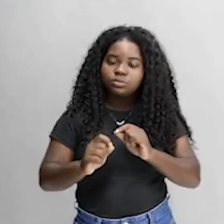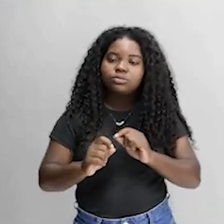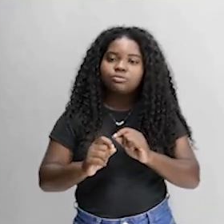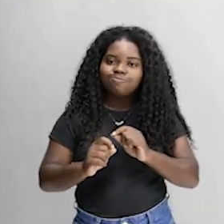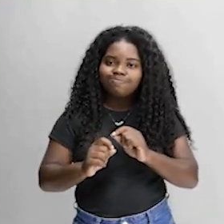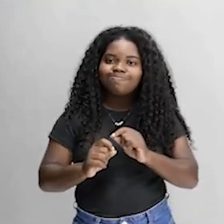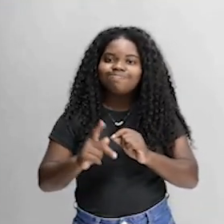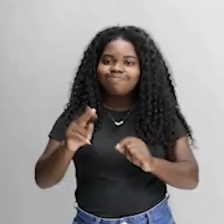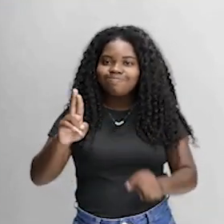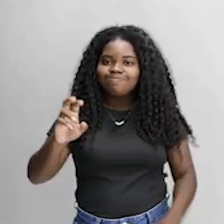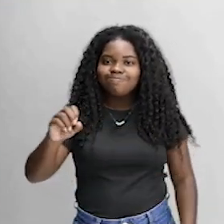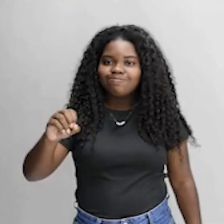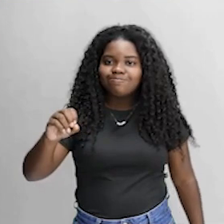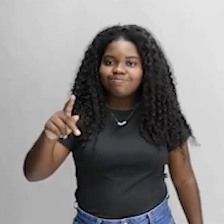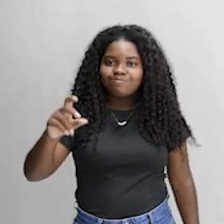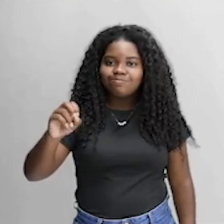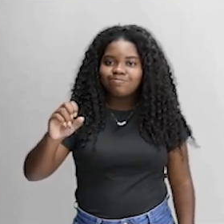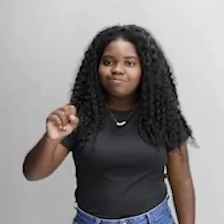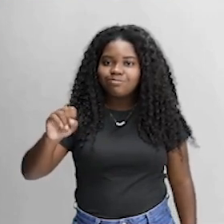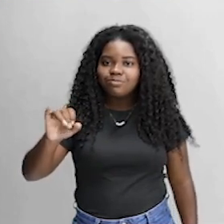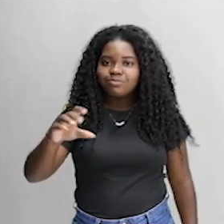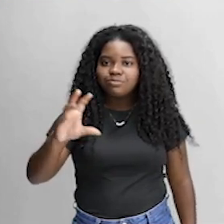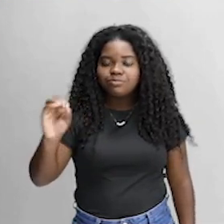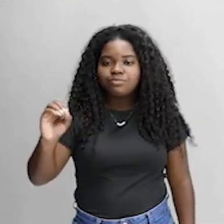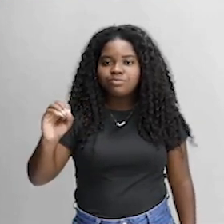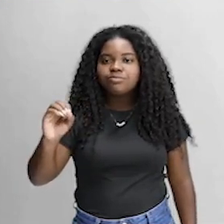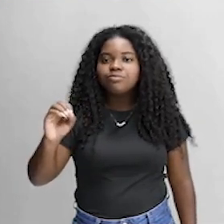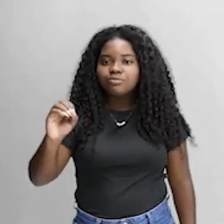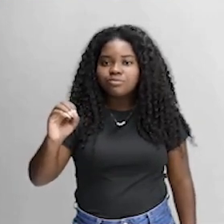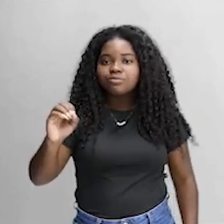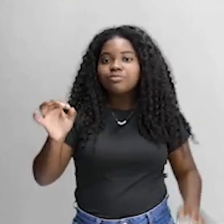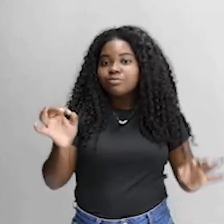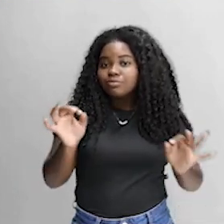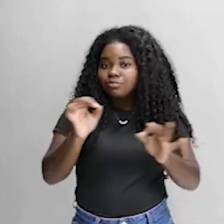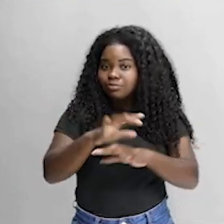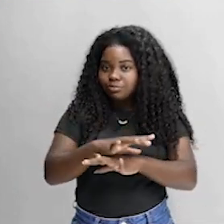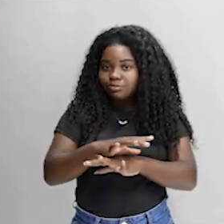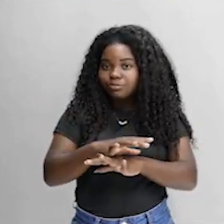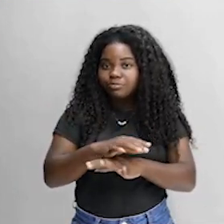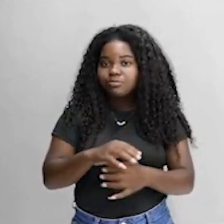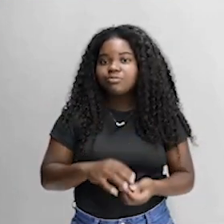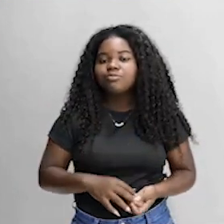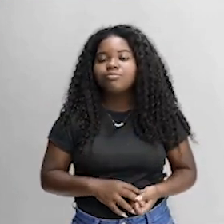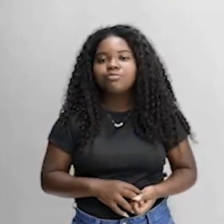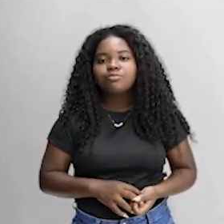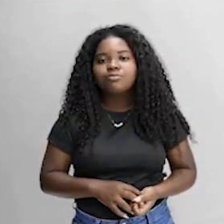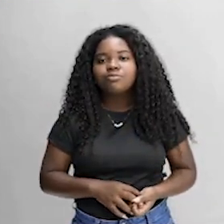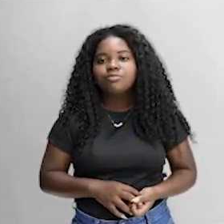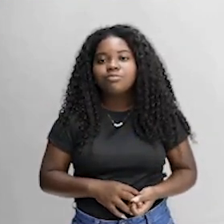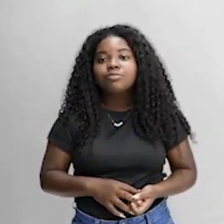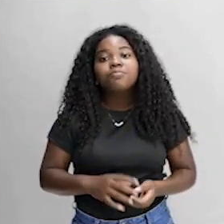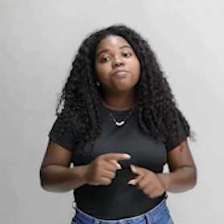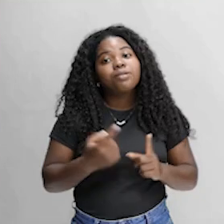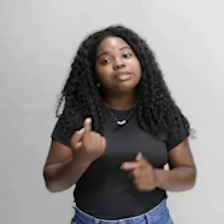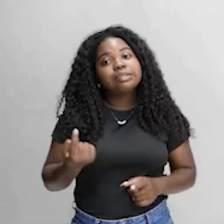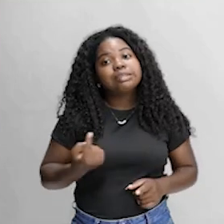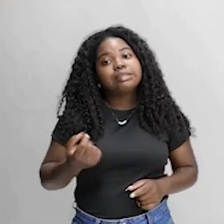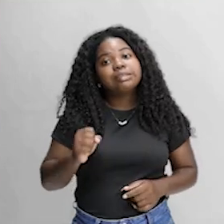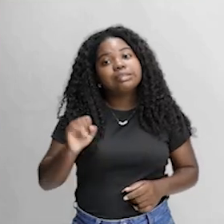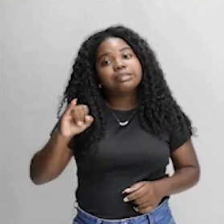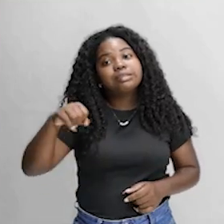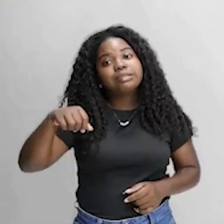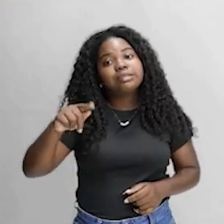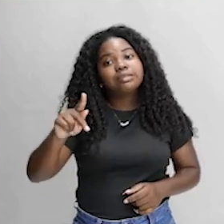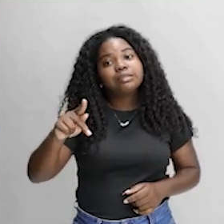uma proposição que vira uma conclusão, mas ela é singular, perceba?